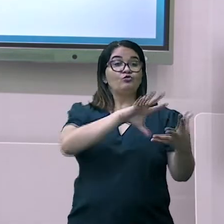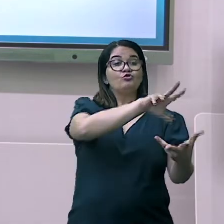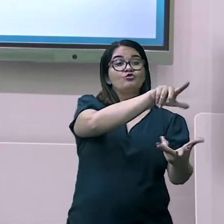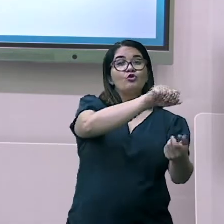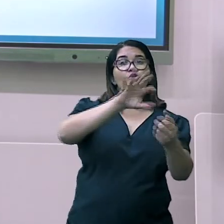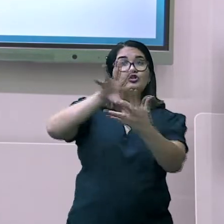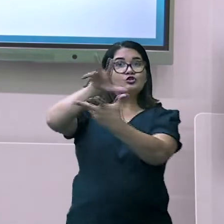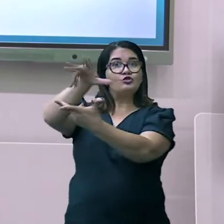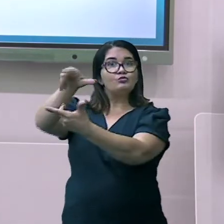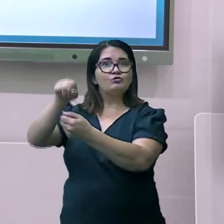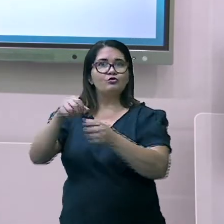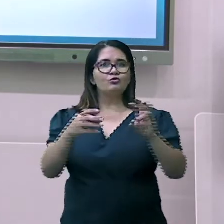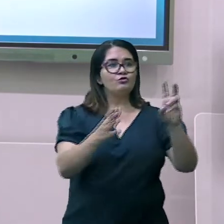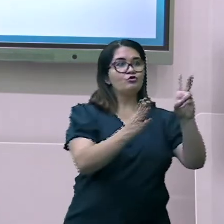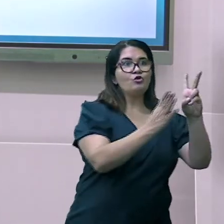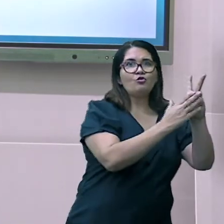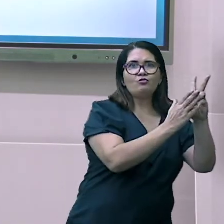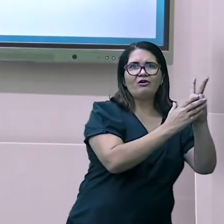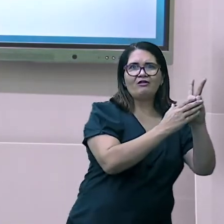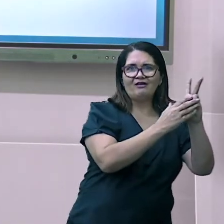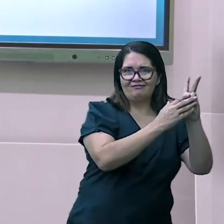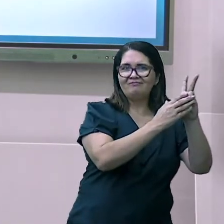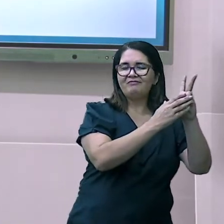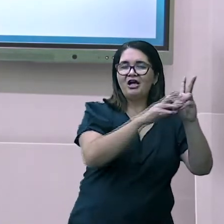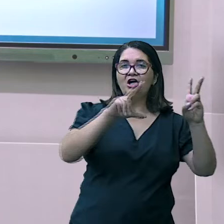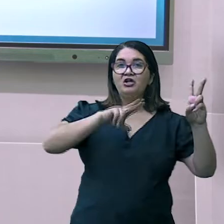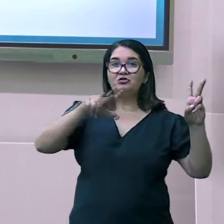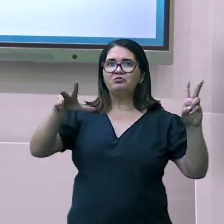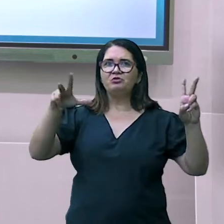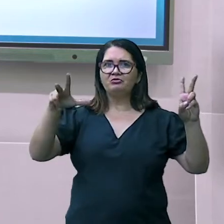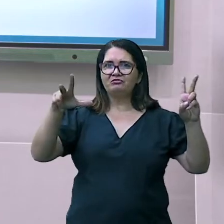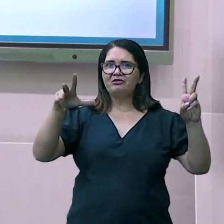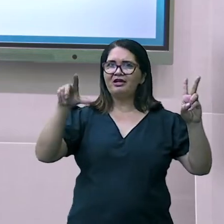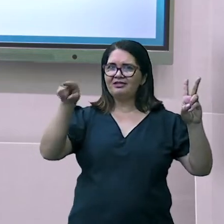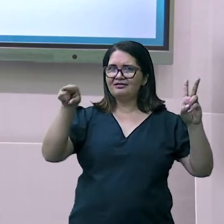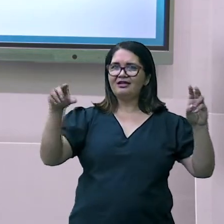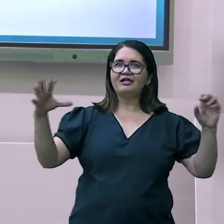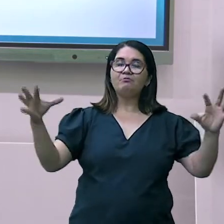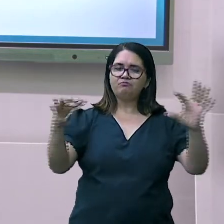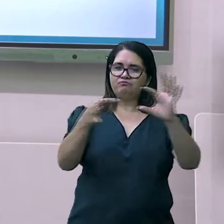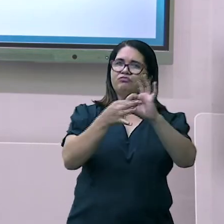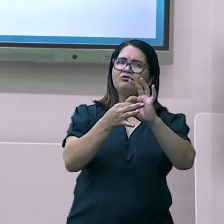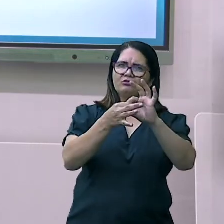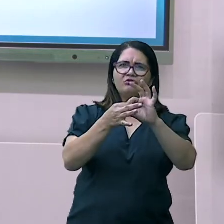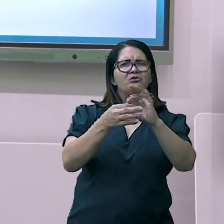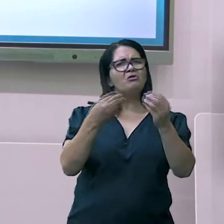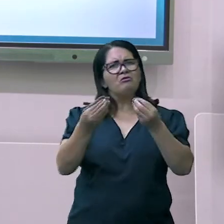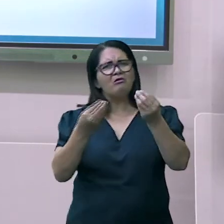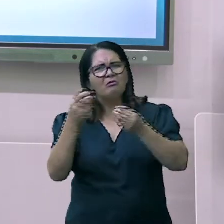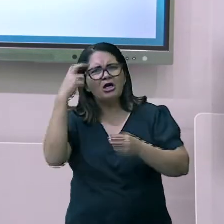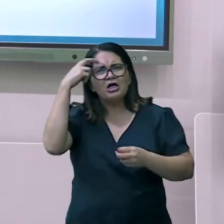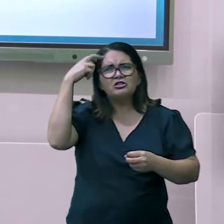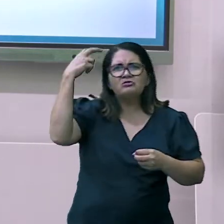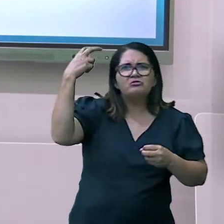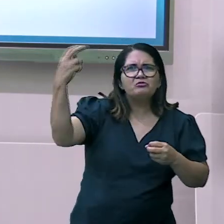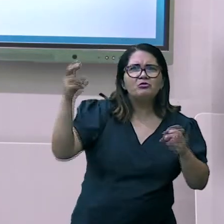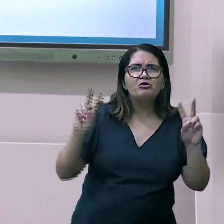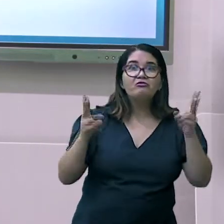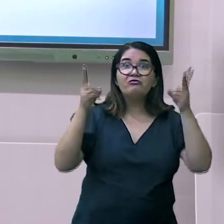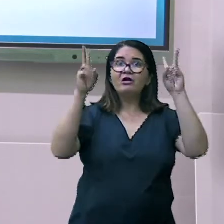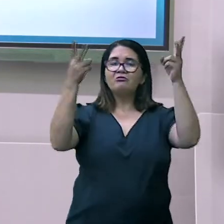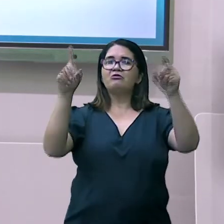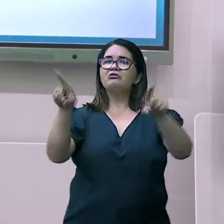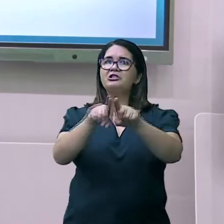diferentes. Nativos e portugueses tinham valores distintos, entre os quais estavam a maneira